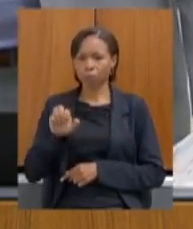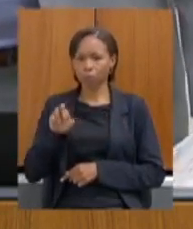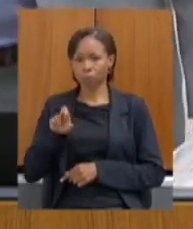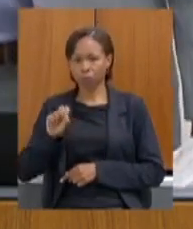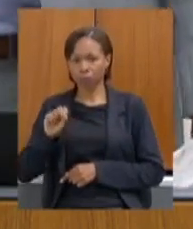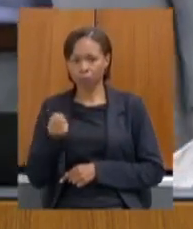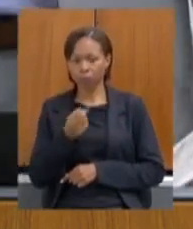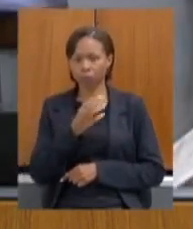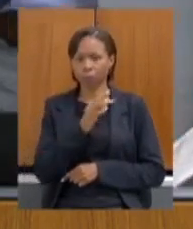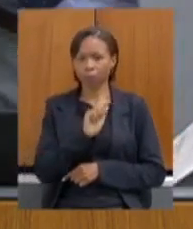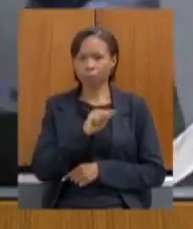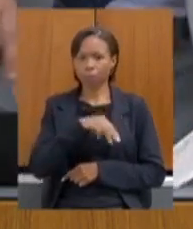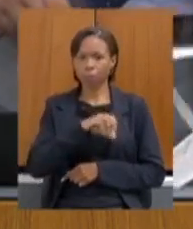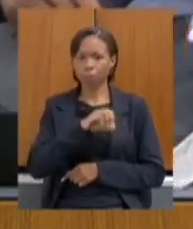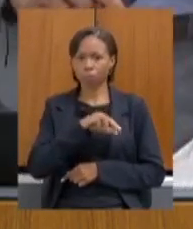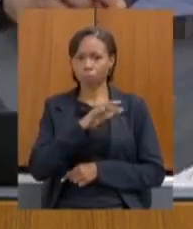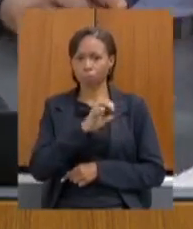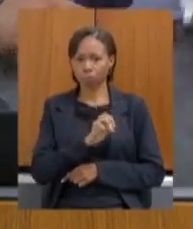Mauro Tramonte,